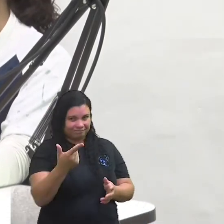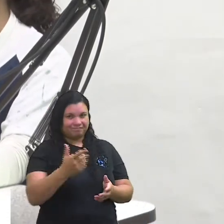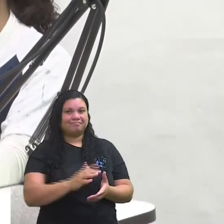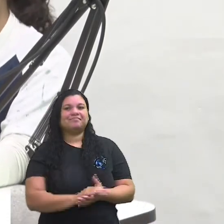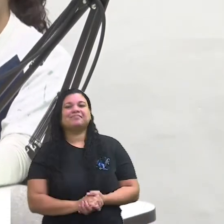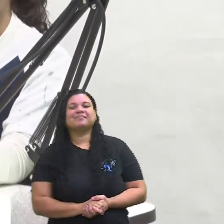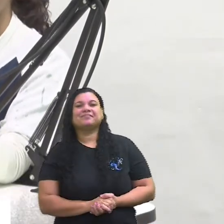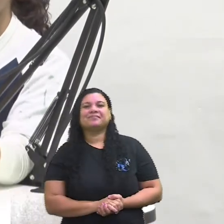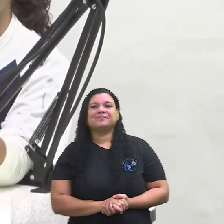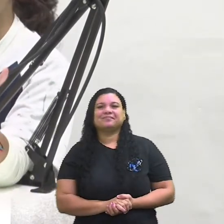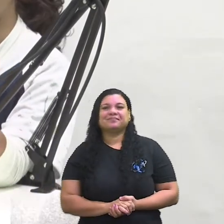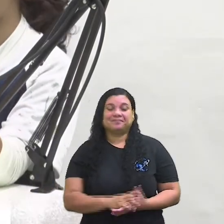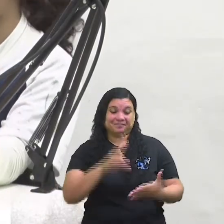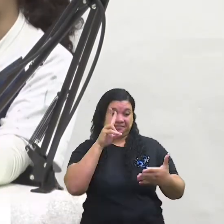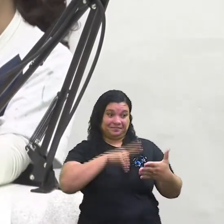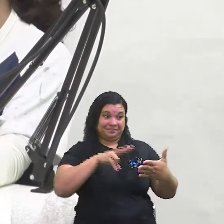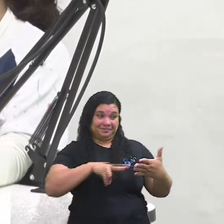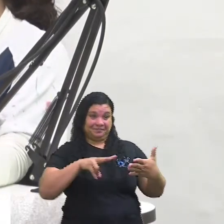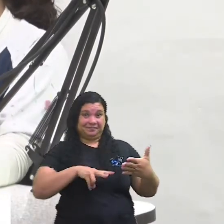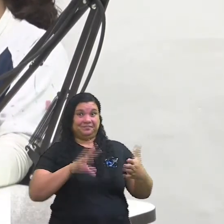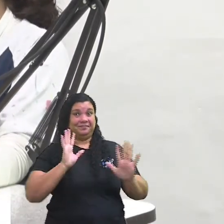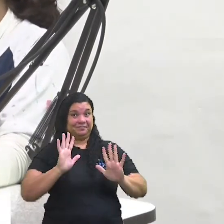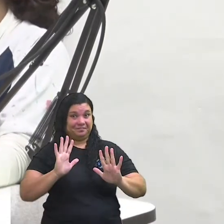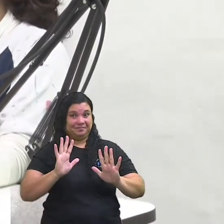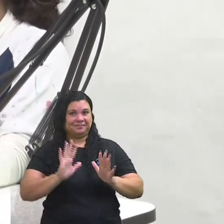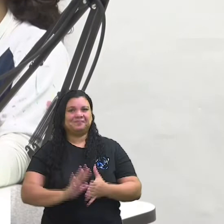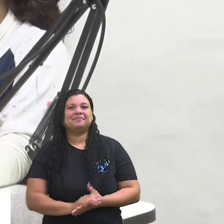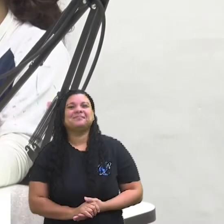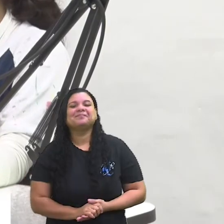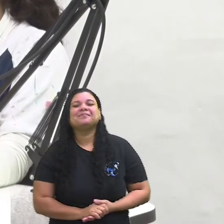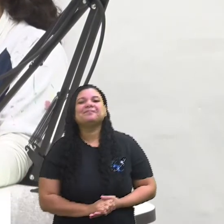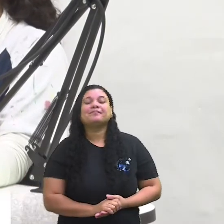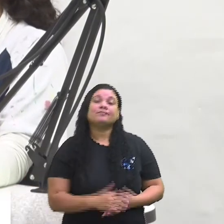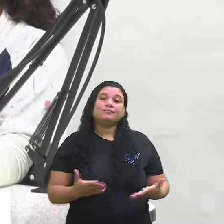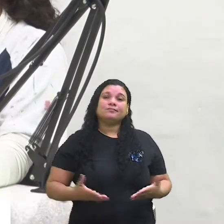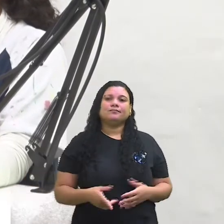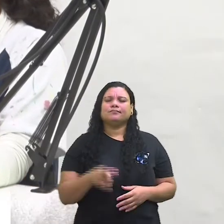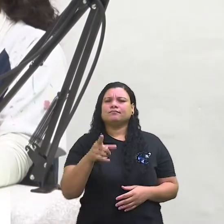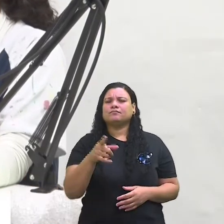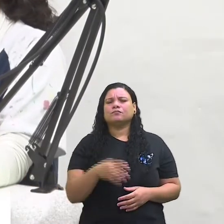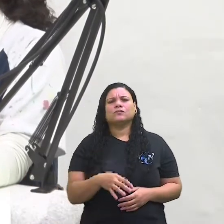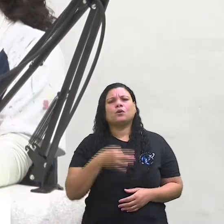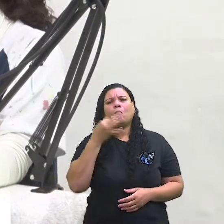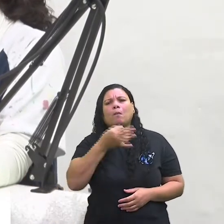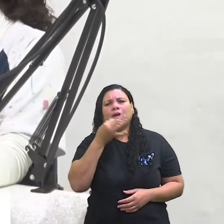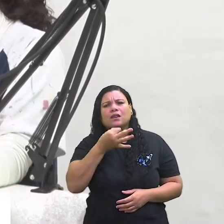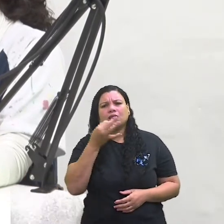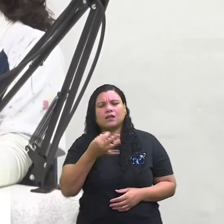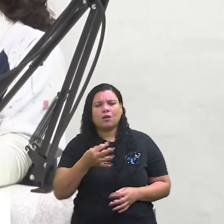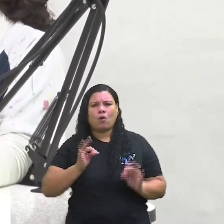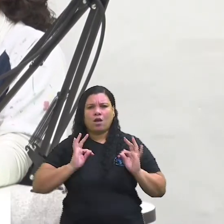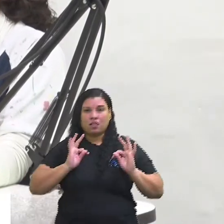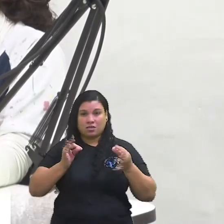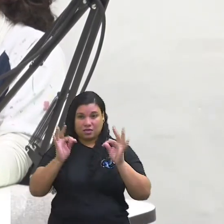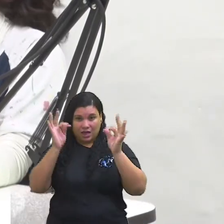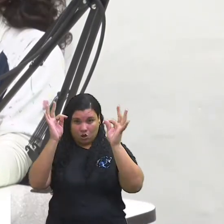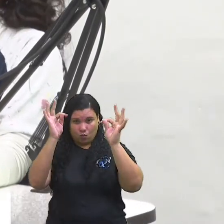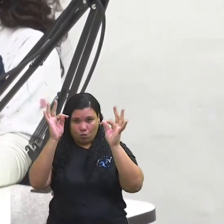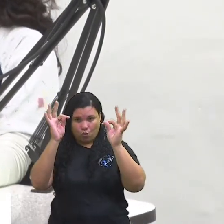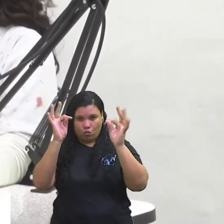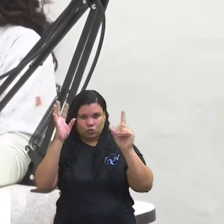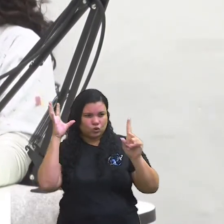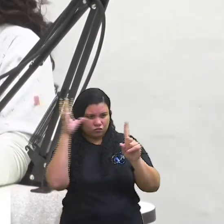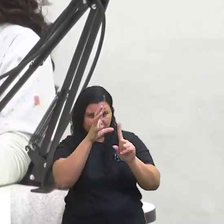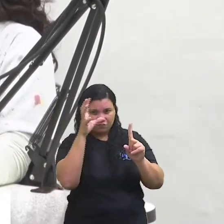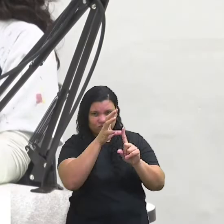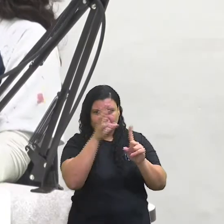gente, eu já tô até lendo aqui, já tô vendo o porquê. Na sua opinião, a tecnologia está afetando as relações familiares